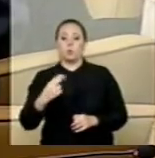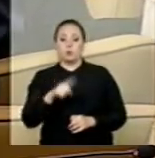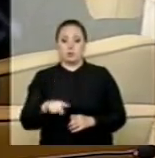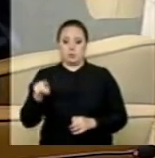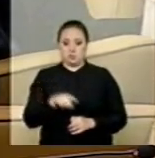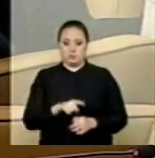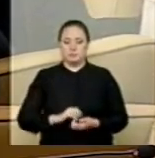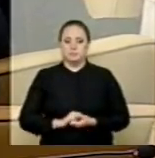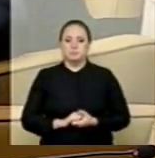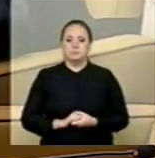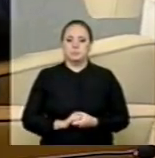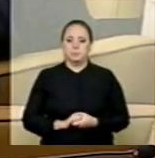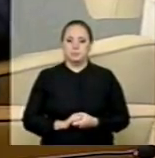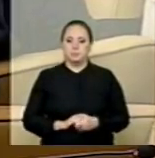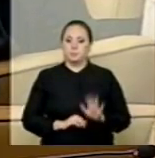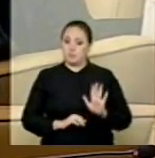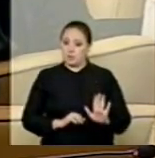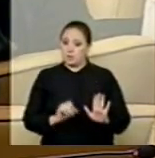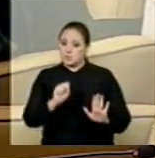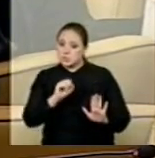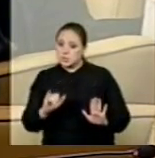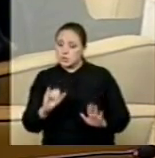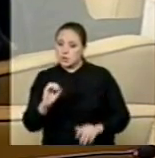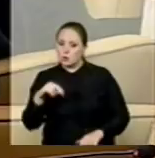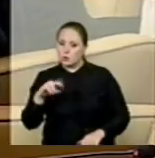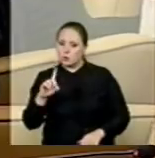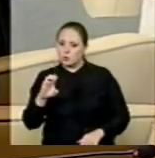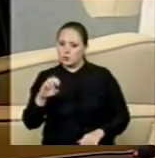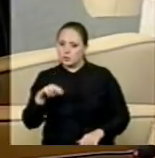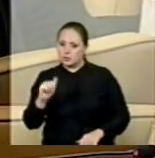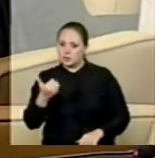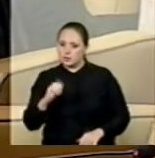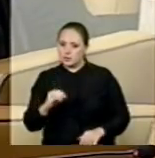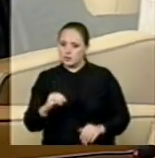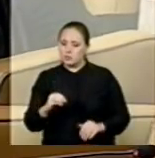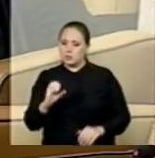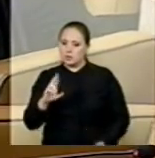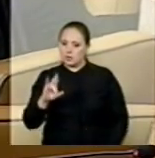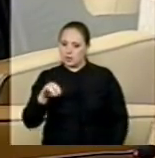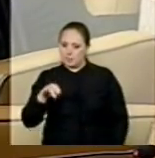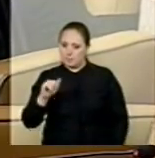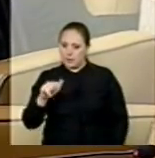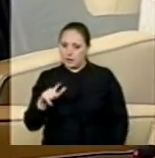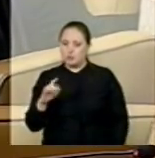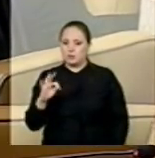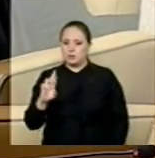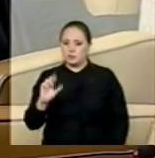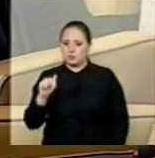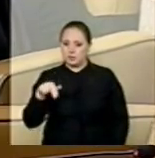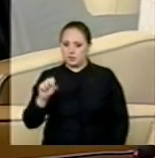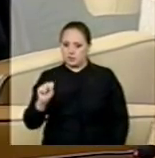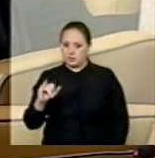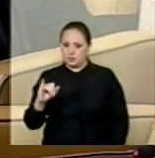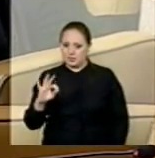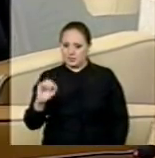caso de condenação criminal transitada em julgado, mostra-se possível a